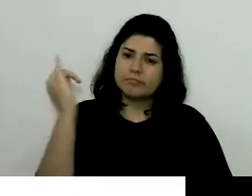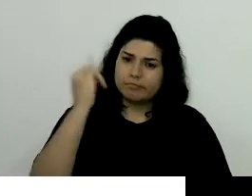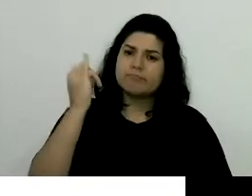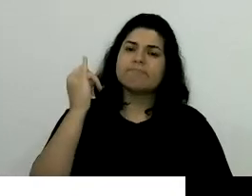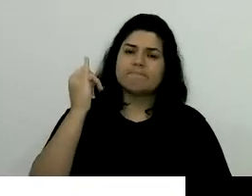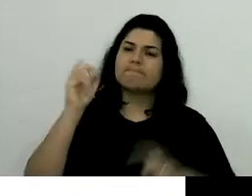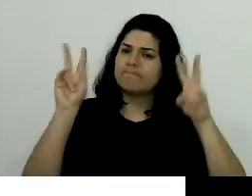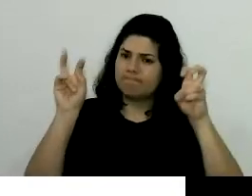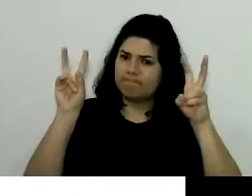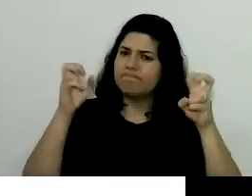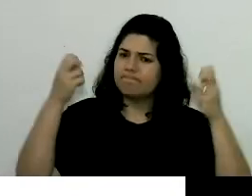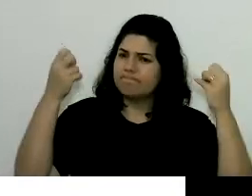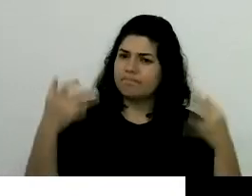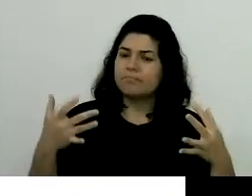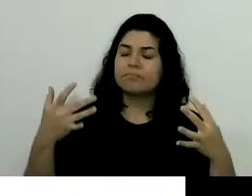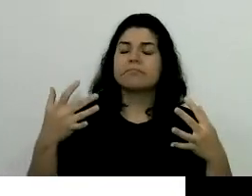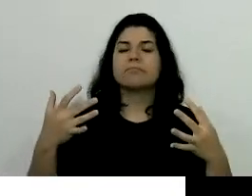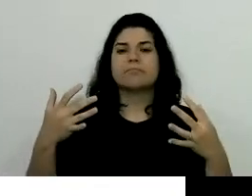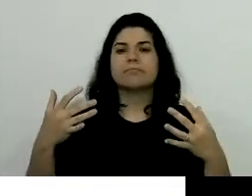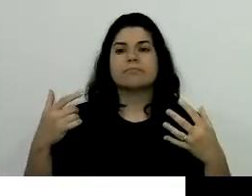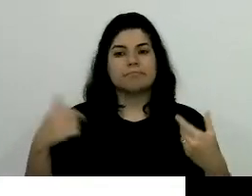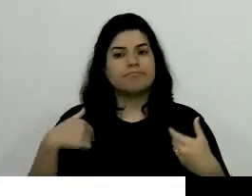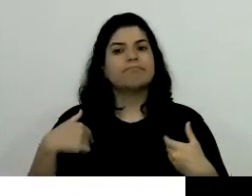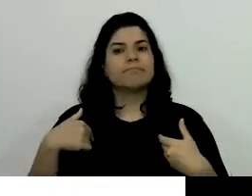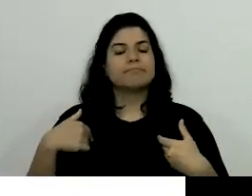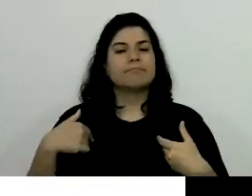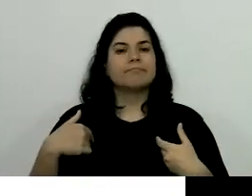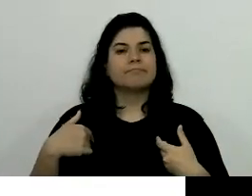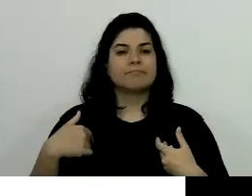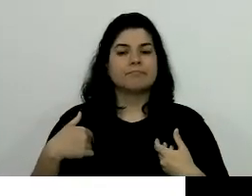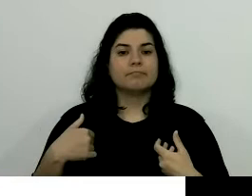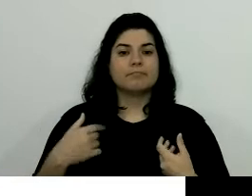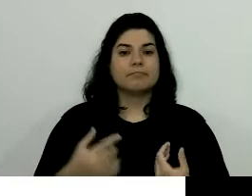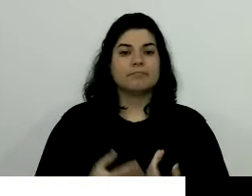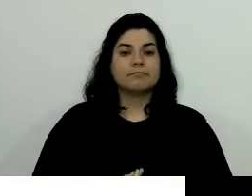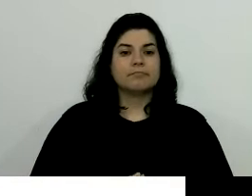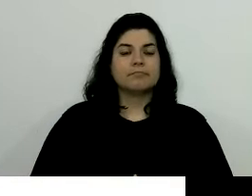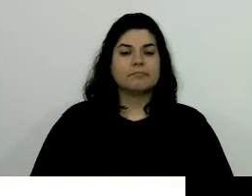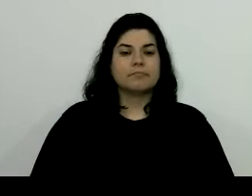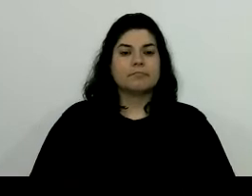desse tema. E aí eu encaminho aqui para o nosso,